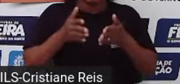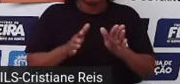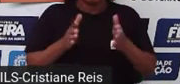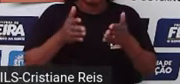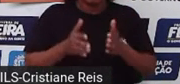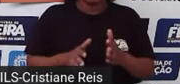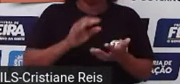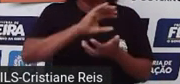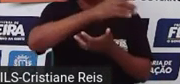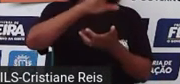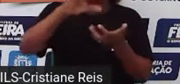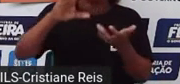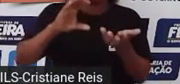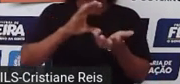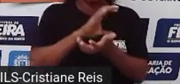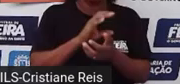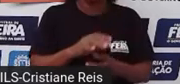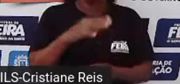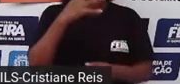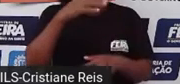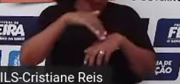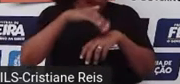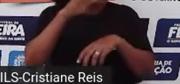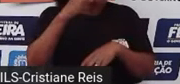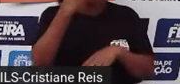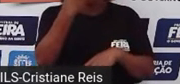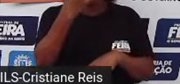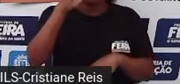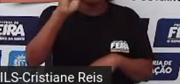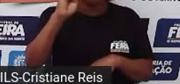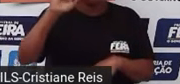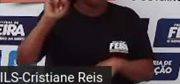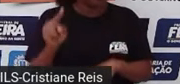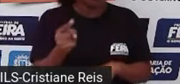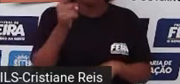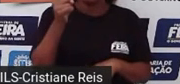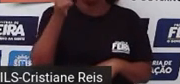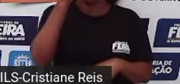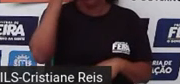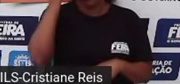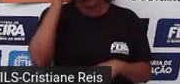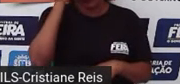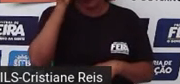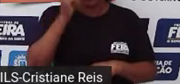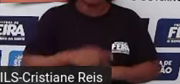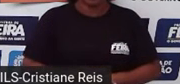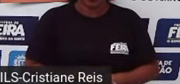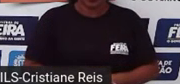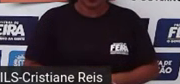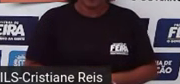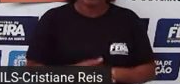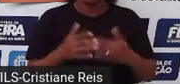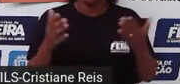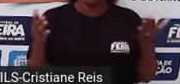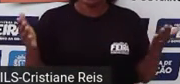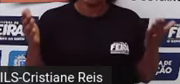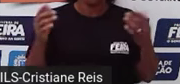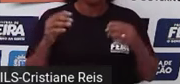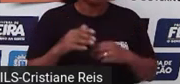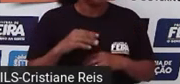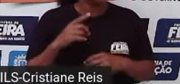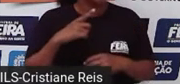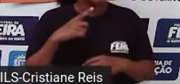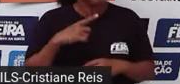ele vai ter mais de 4 bilhões de habitantes você sabe que nós temos pouco mais do que 7 bilhões de habitantes